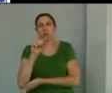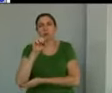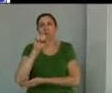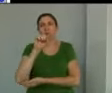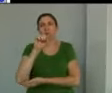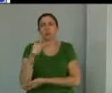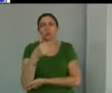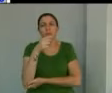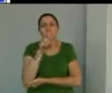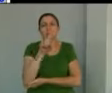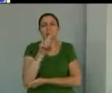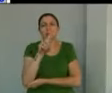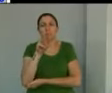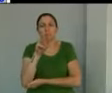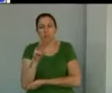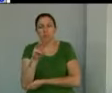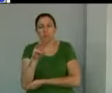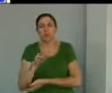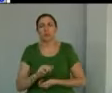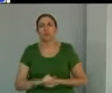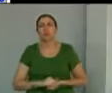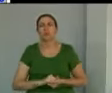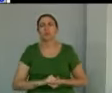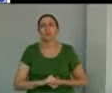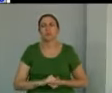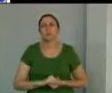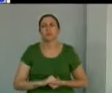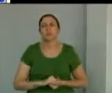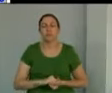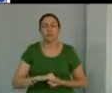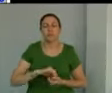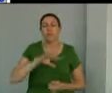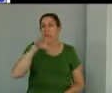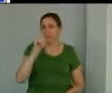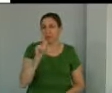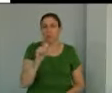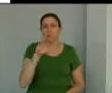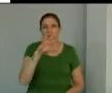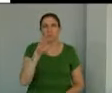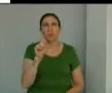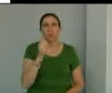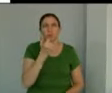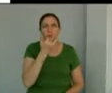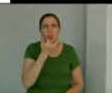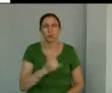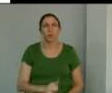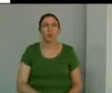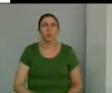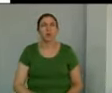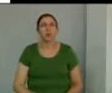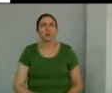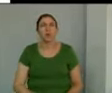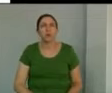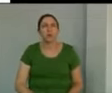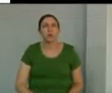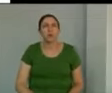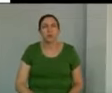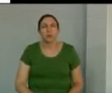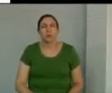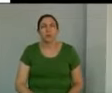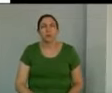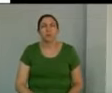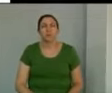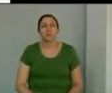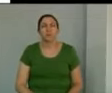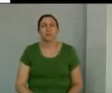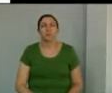314.513.000. Então, a estimativa de valores que o município espera receber em 2025. Aqui nós temos a participação, então, como é que